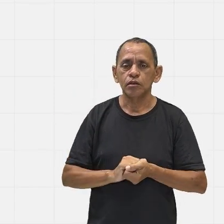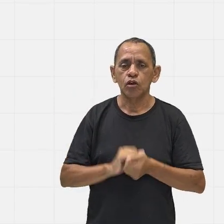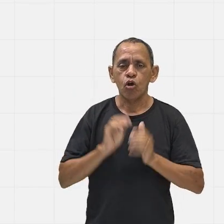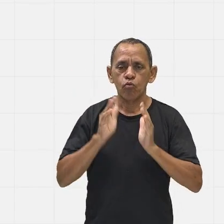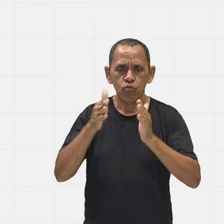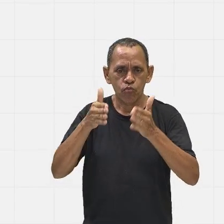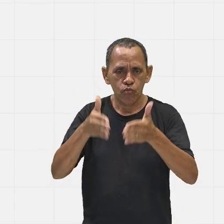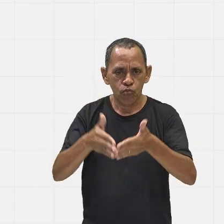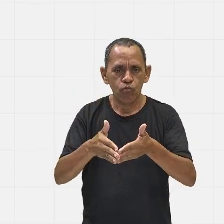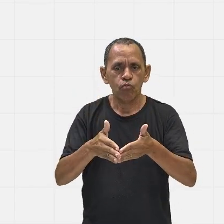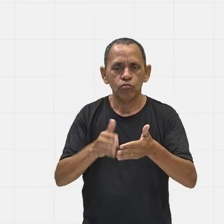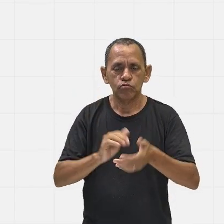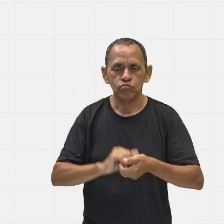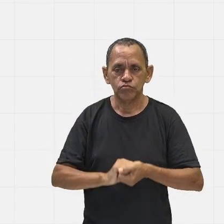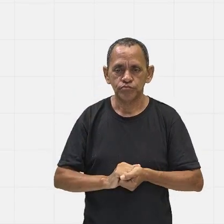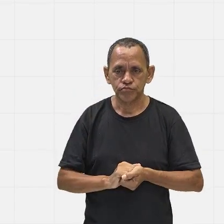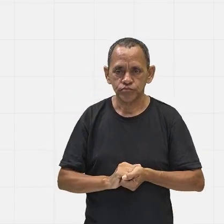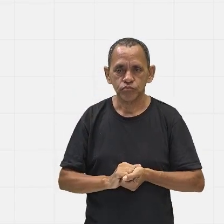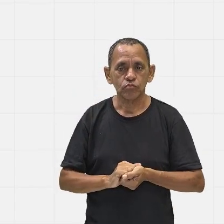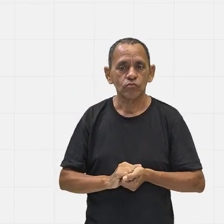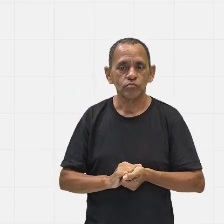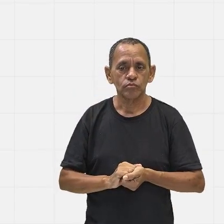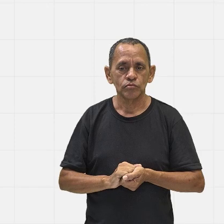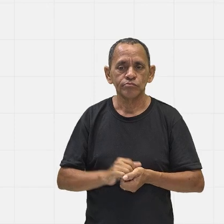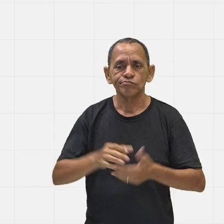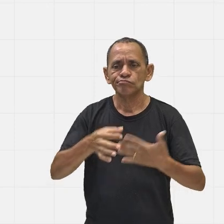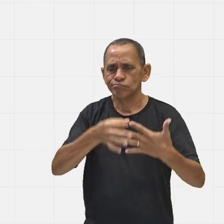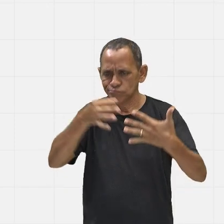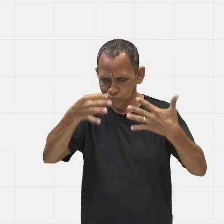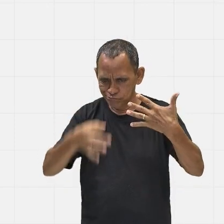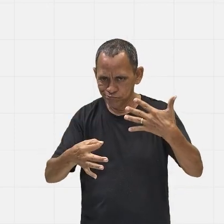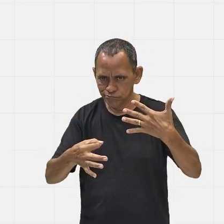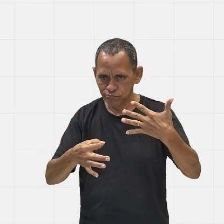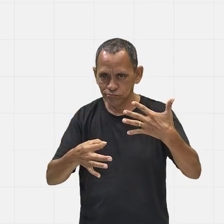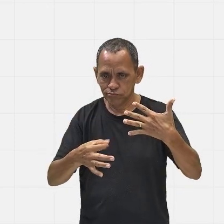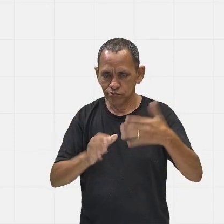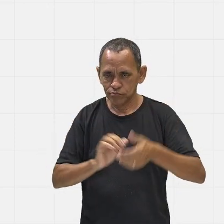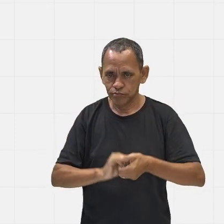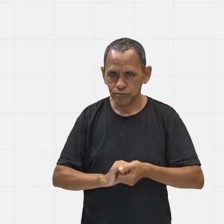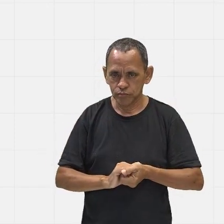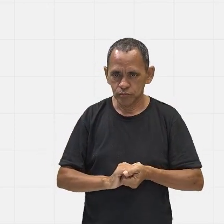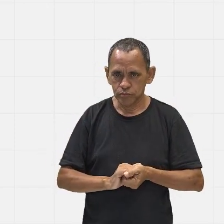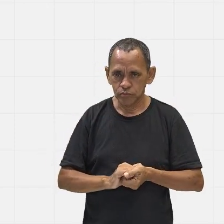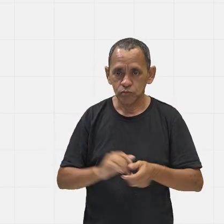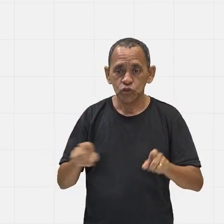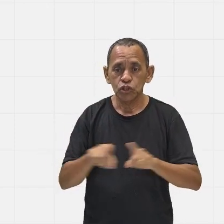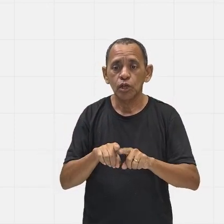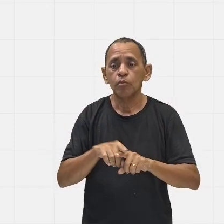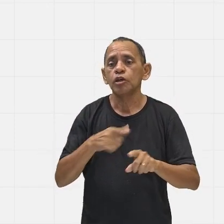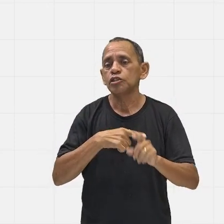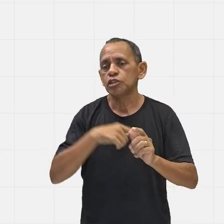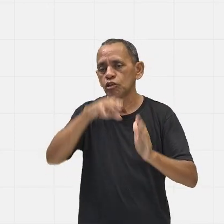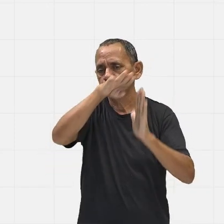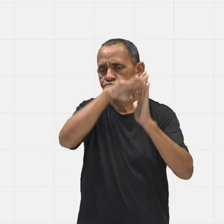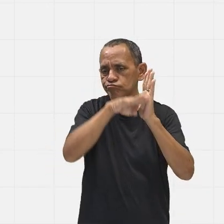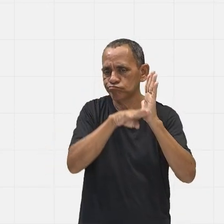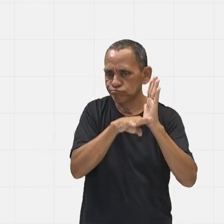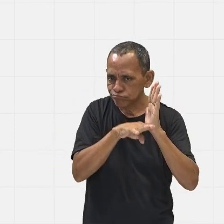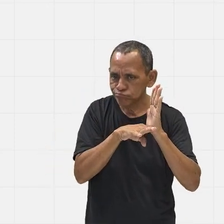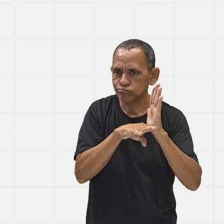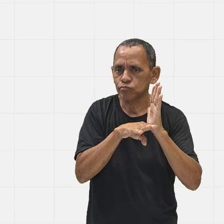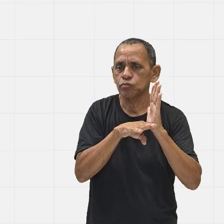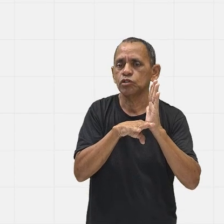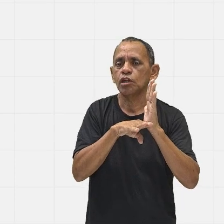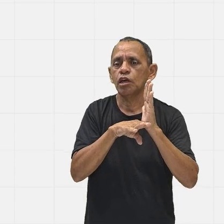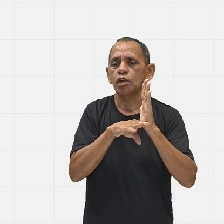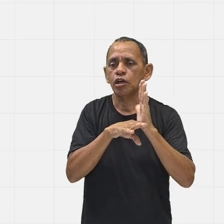dele correto. E aí a gente lista para vocês essa lista de canais, né, que além dos canais da SEDUC, nós